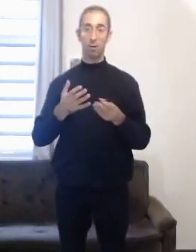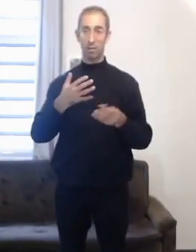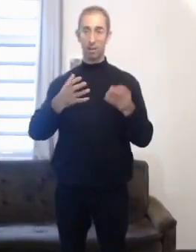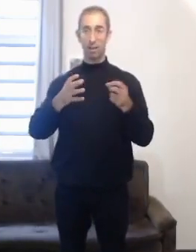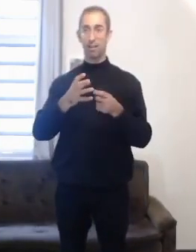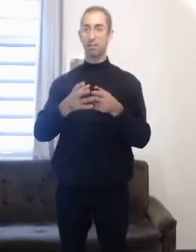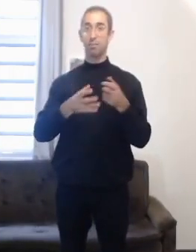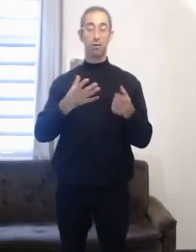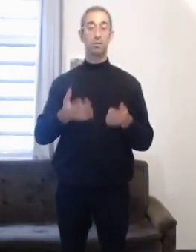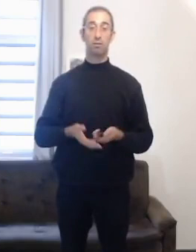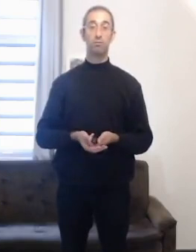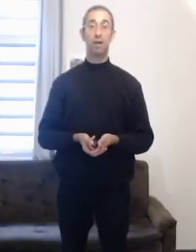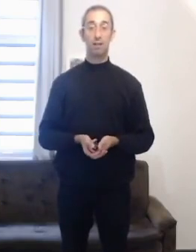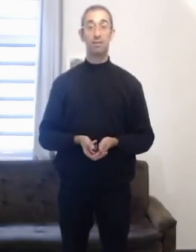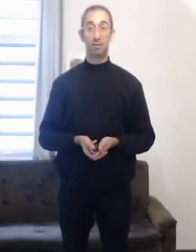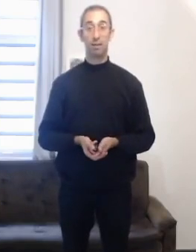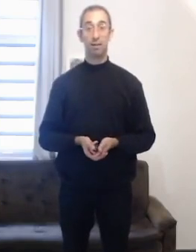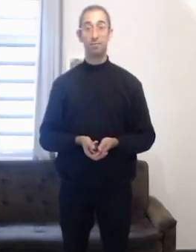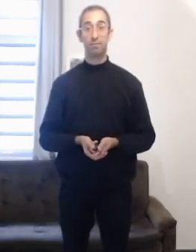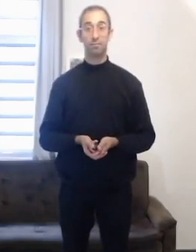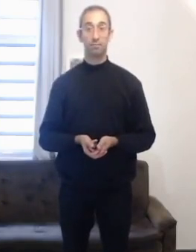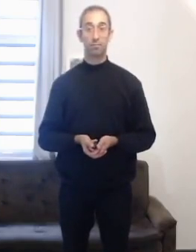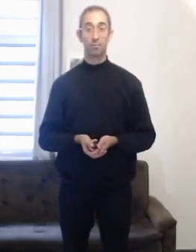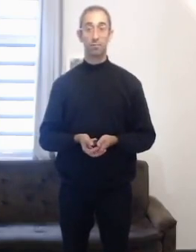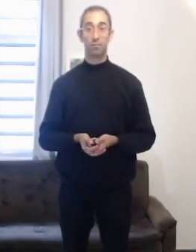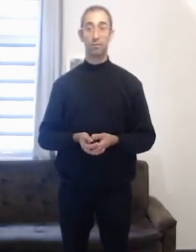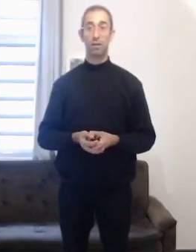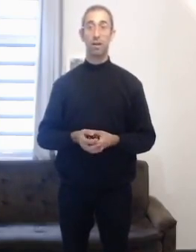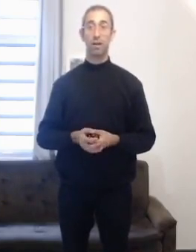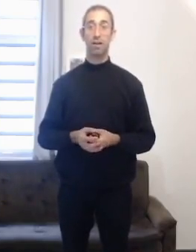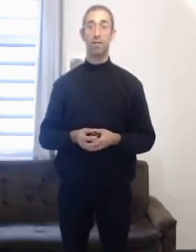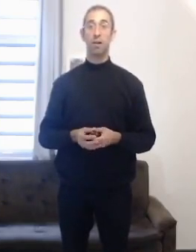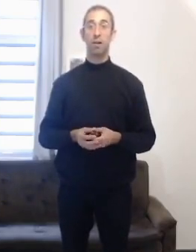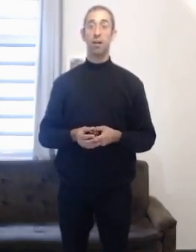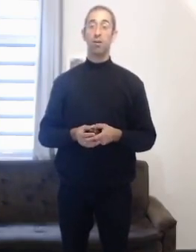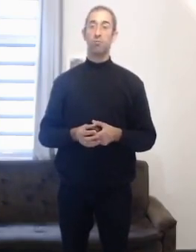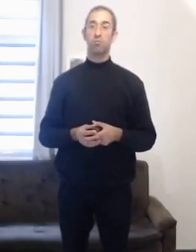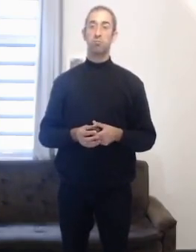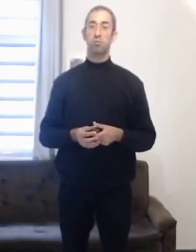aqui pode ter essas hipóteses secundárias também.